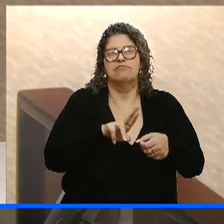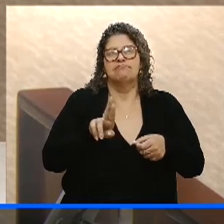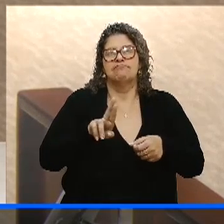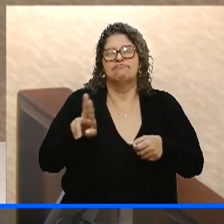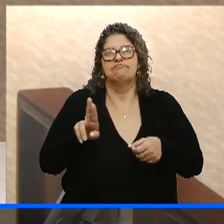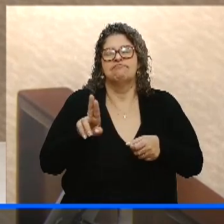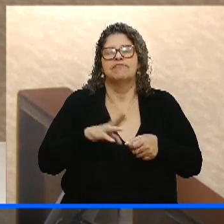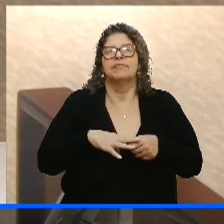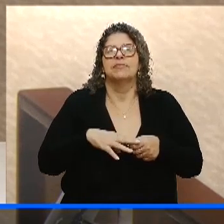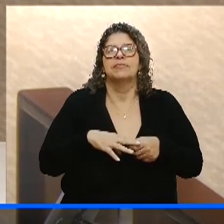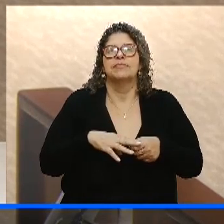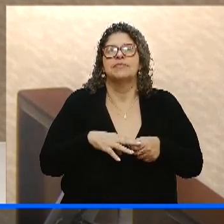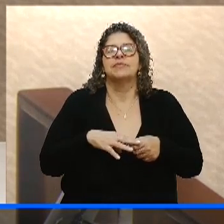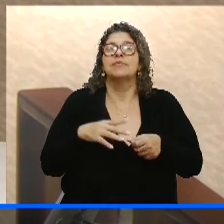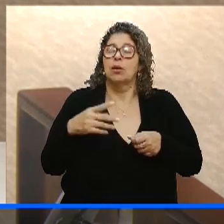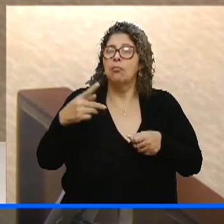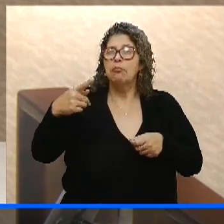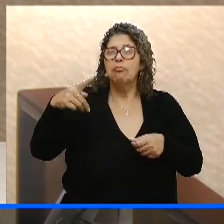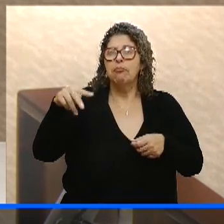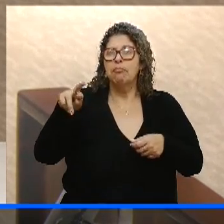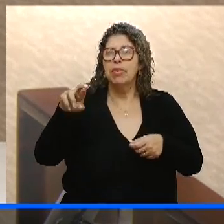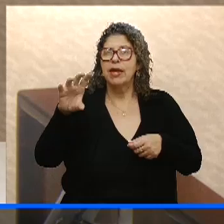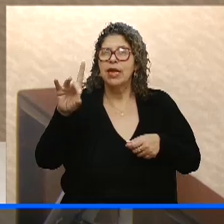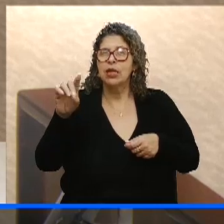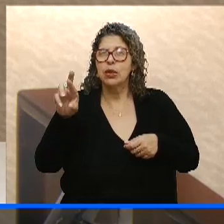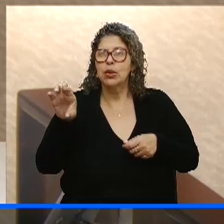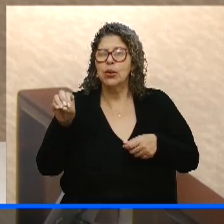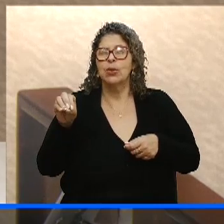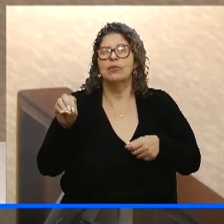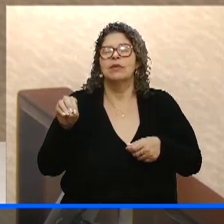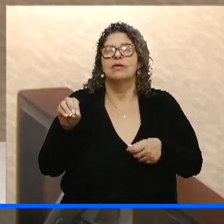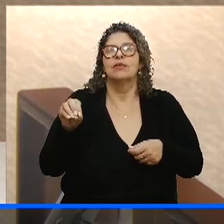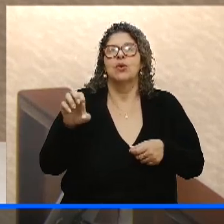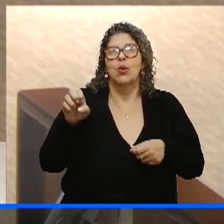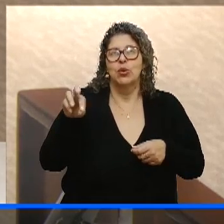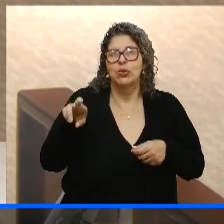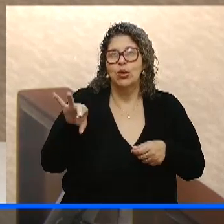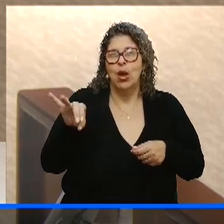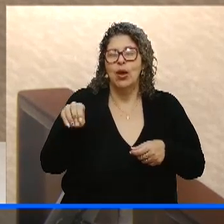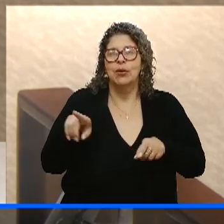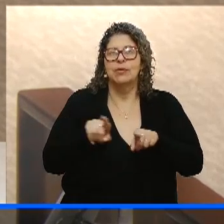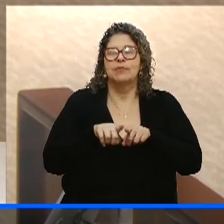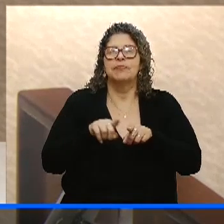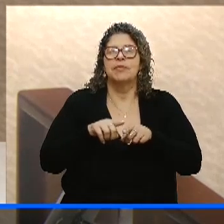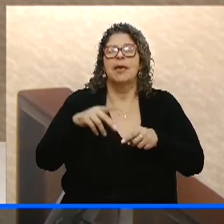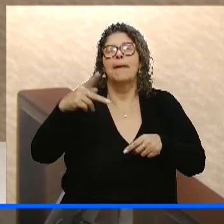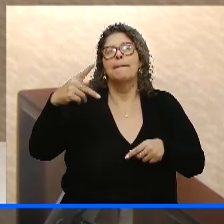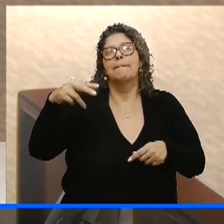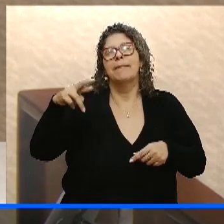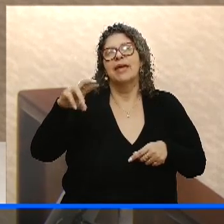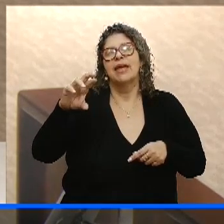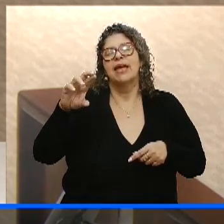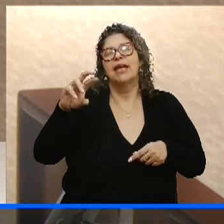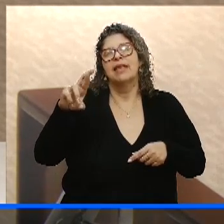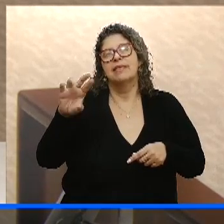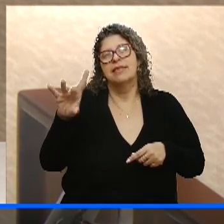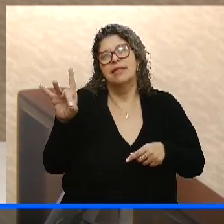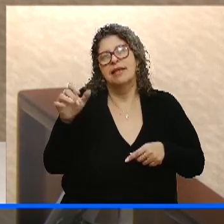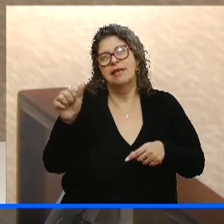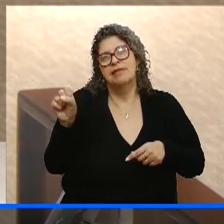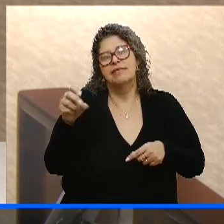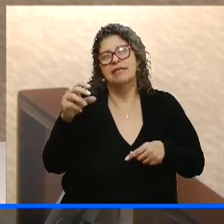pedro osório então já o nosco pedras altas do prefeito bebeto